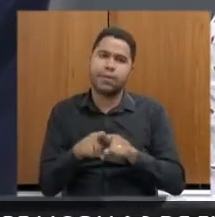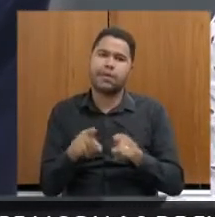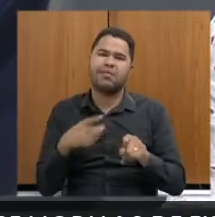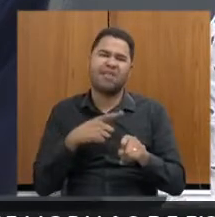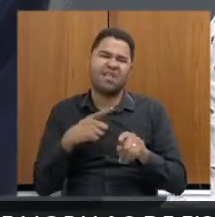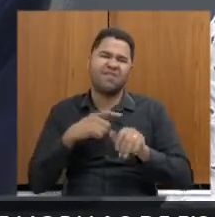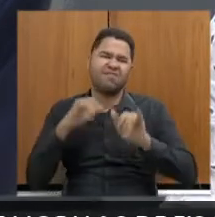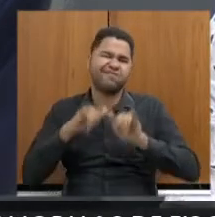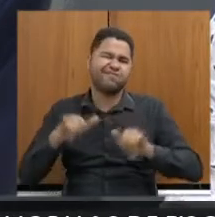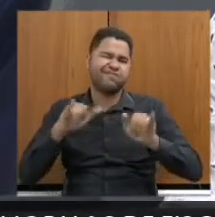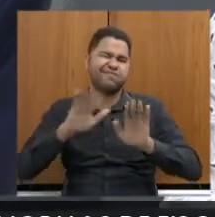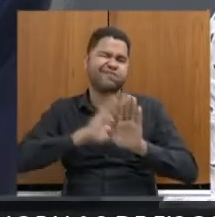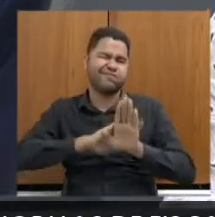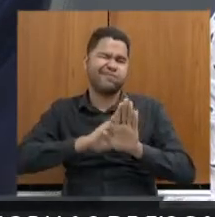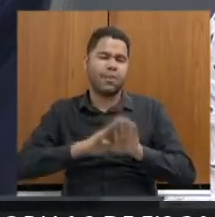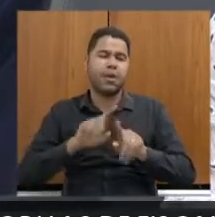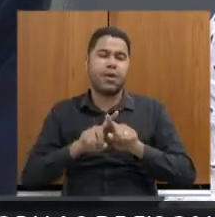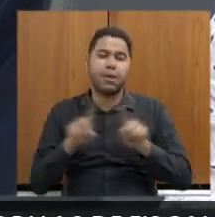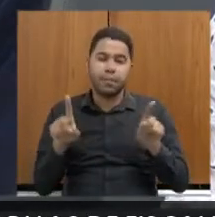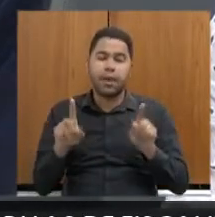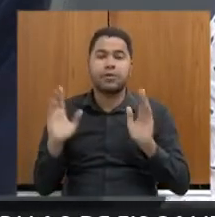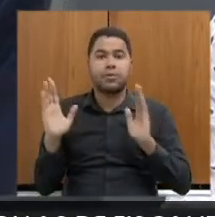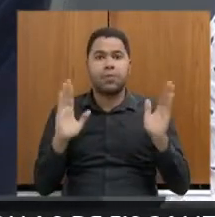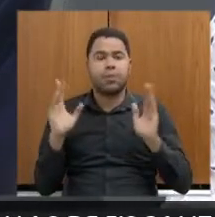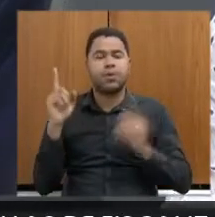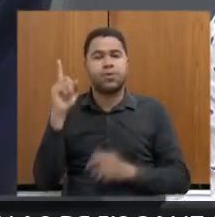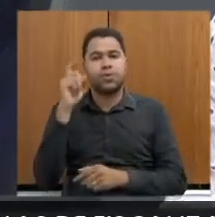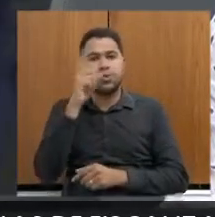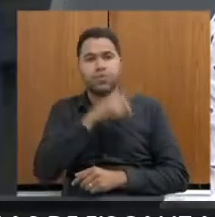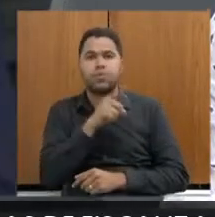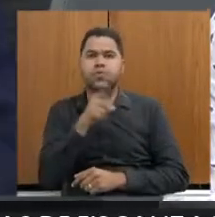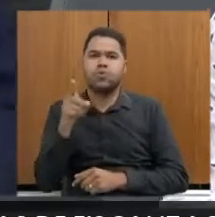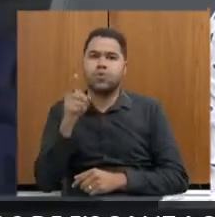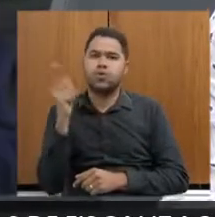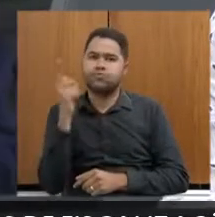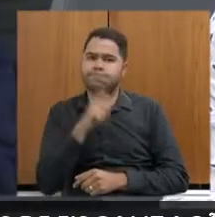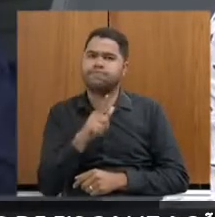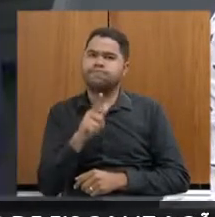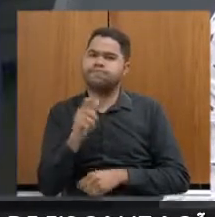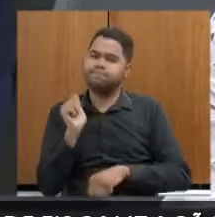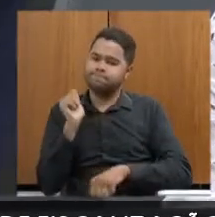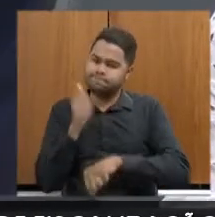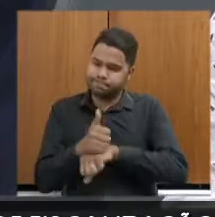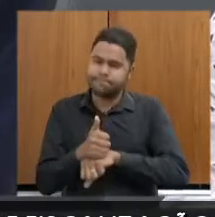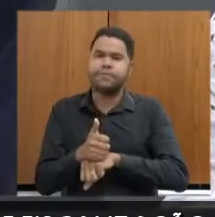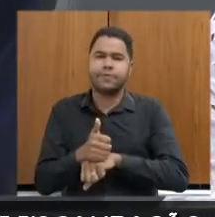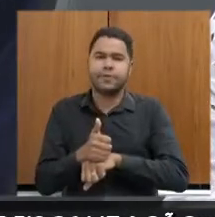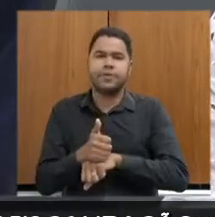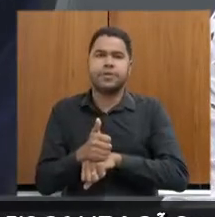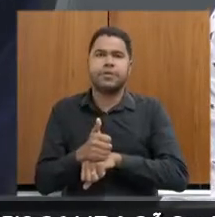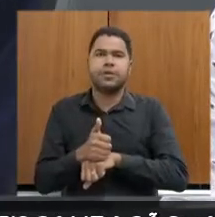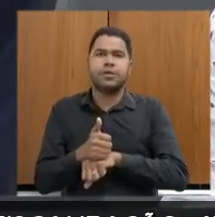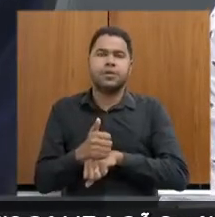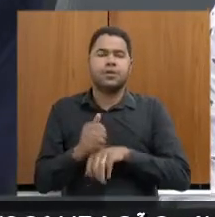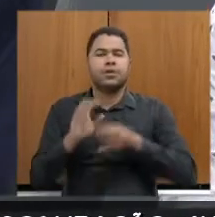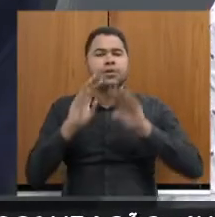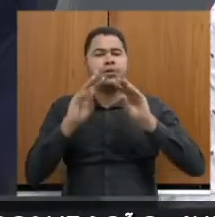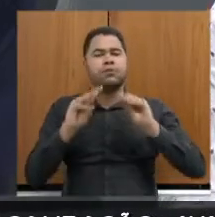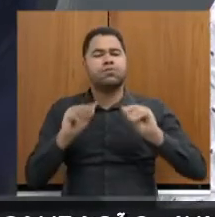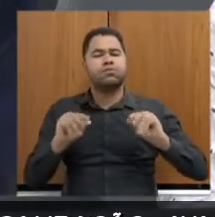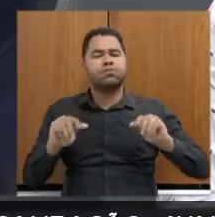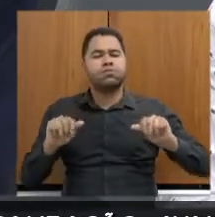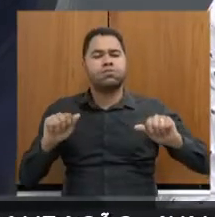sensacionalismo mas naquele momento difícil vossa excelência' assumir e e de uma fase